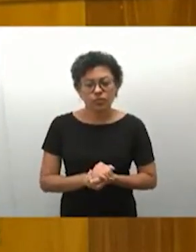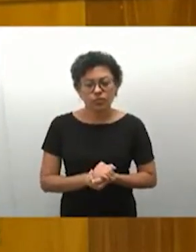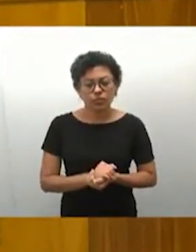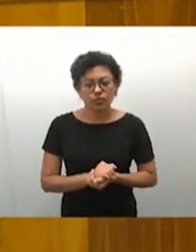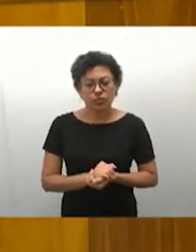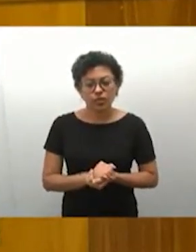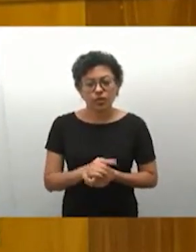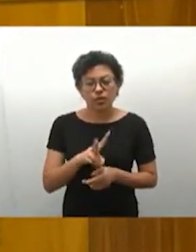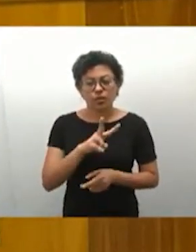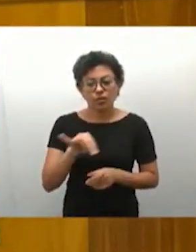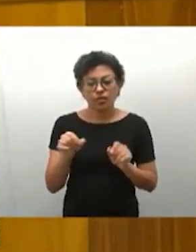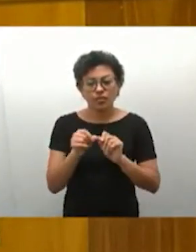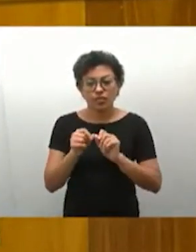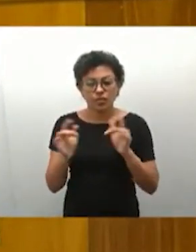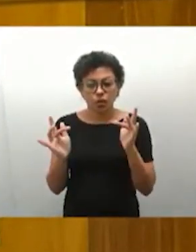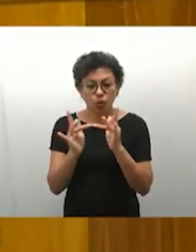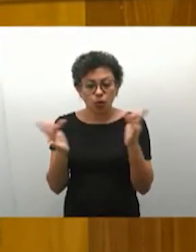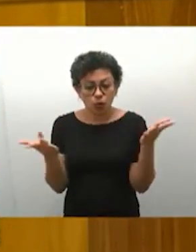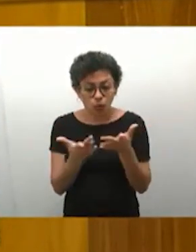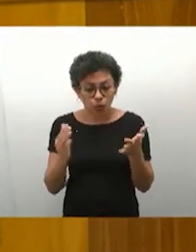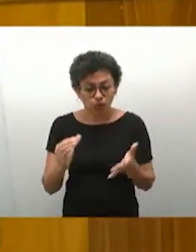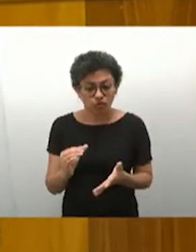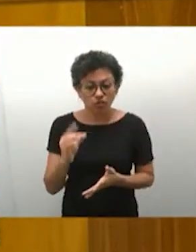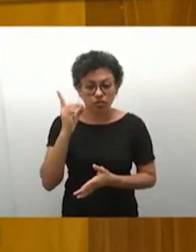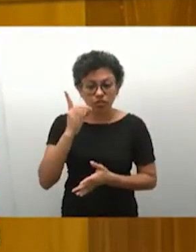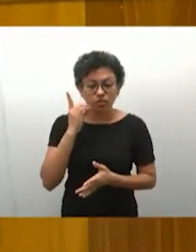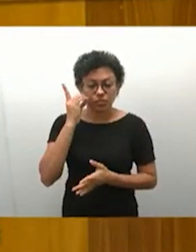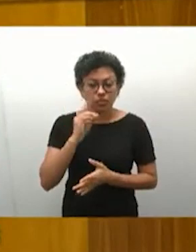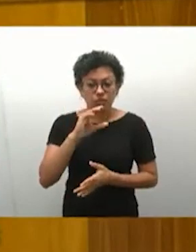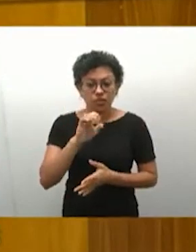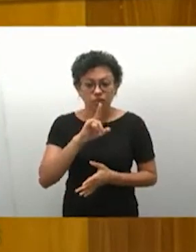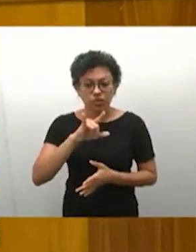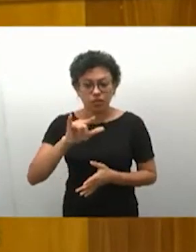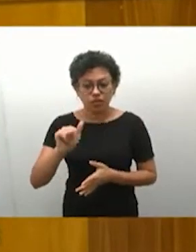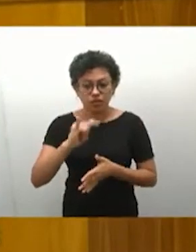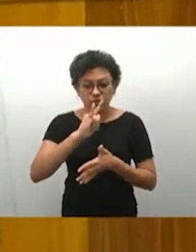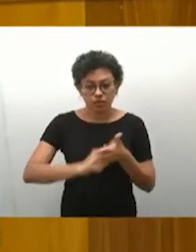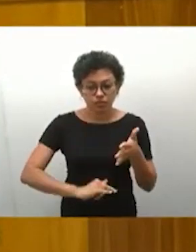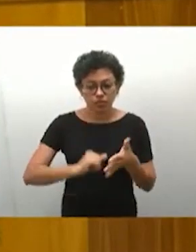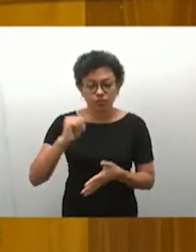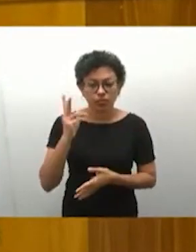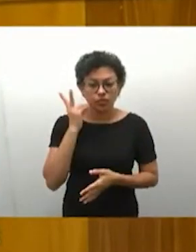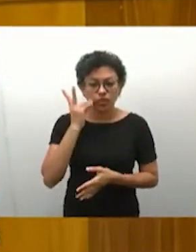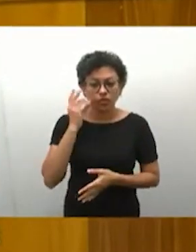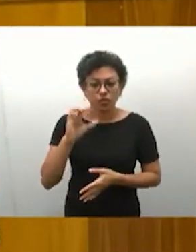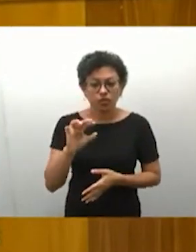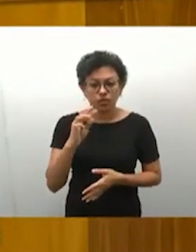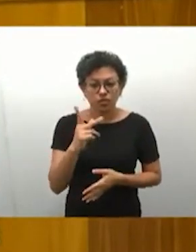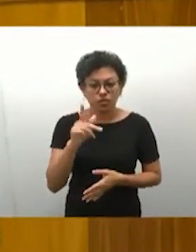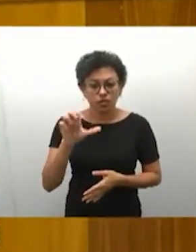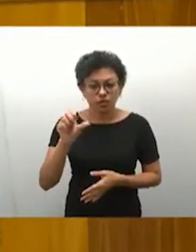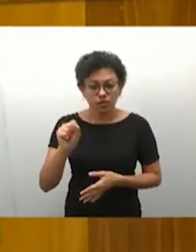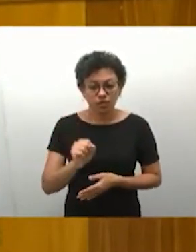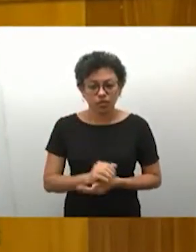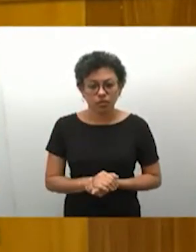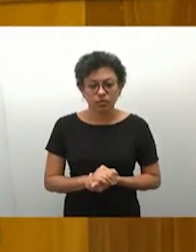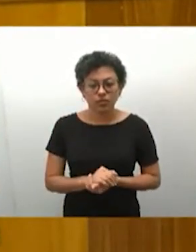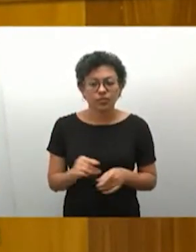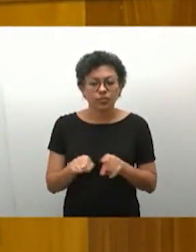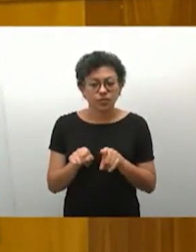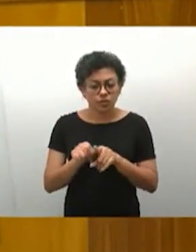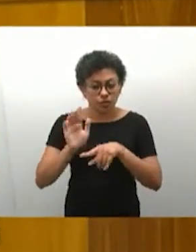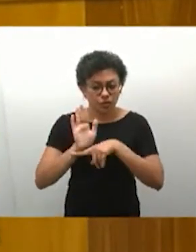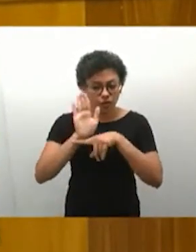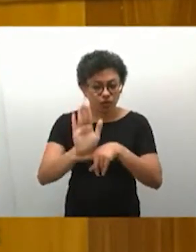a gente vai fazer um contato ainda hoje com a deputada Célia Jordão sobre o requerimento do vereador Charles Neves a Fernanda Helena tá aqui para levar para ela também